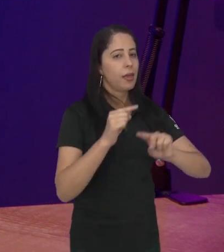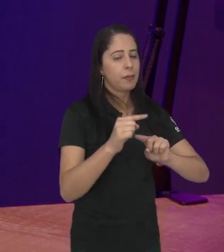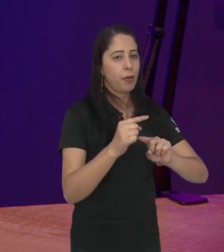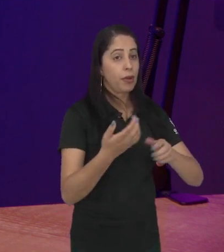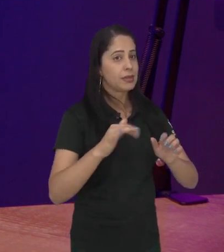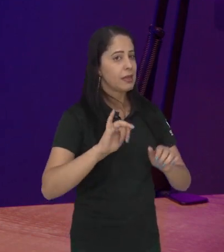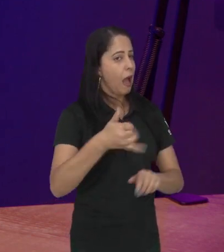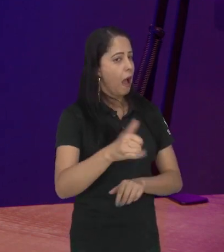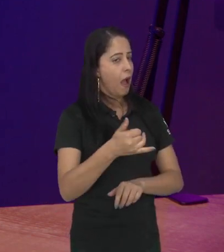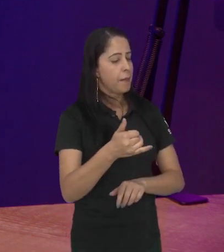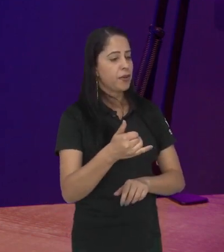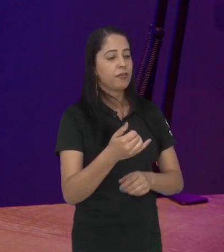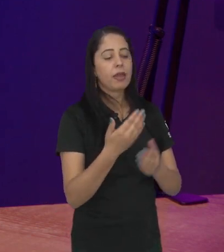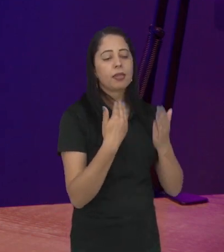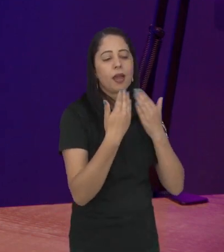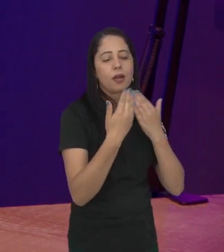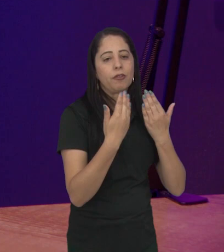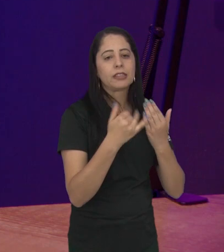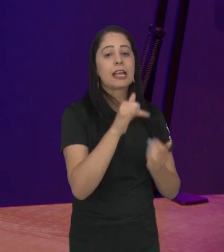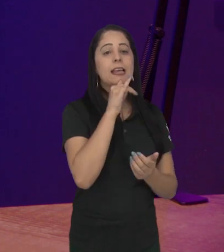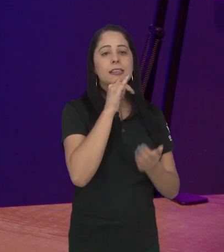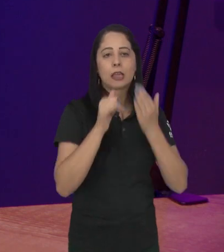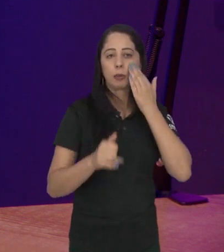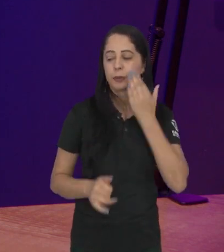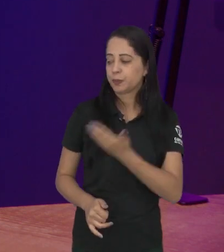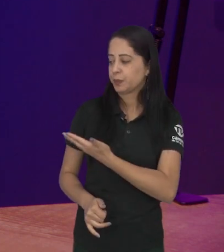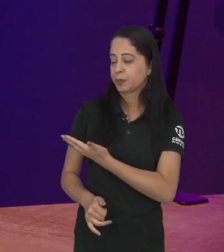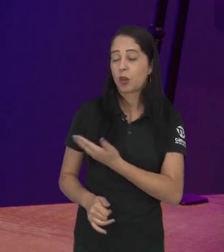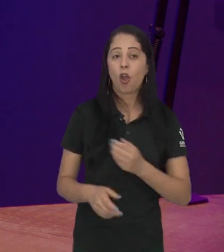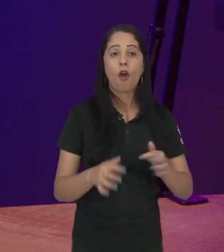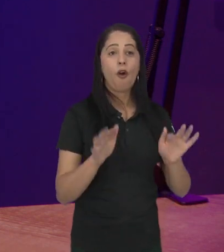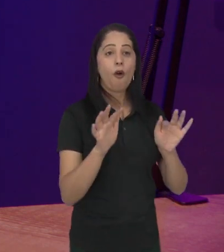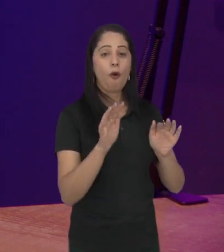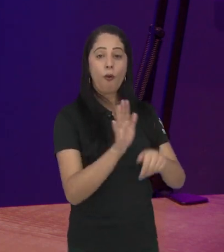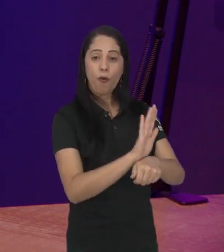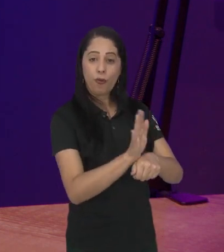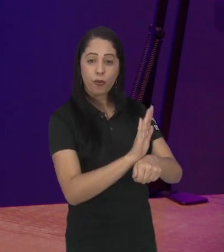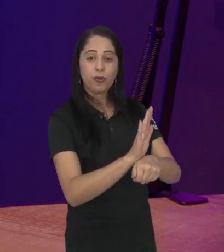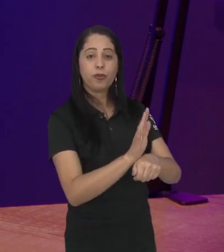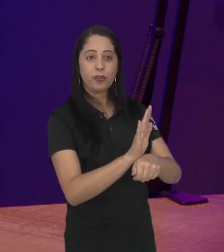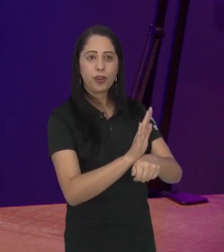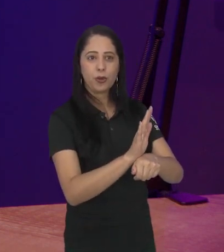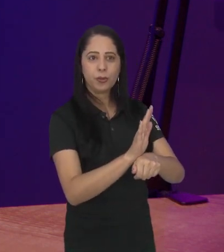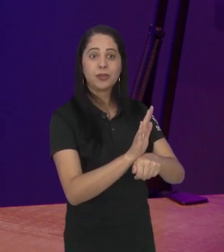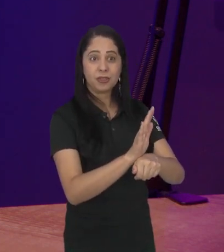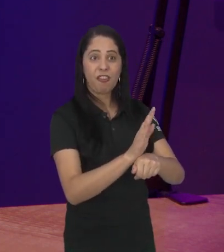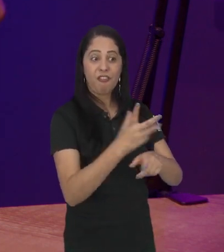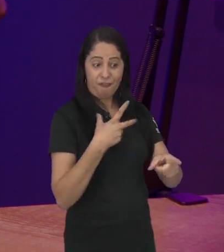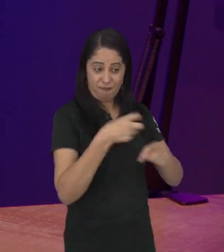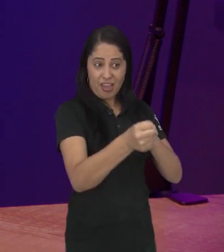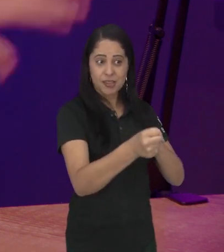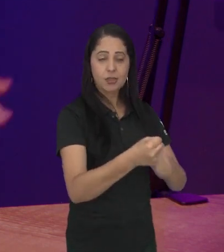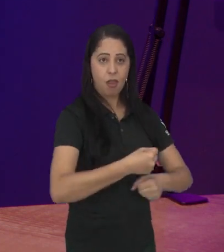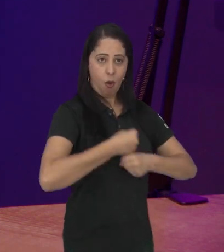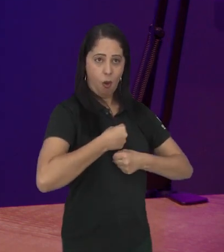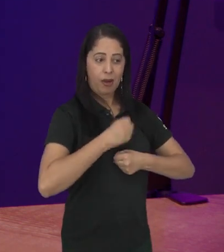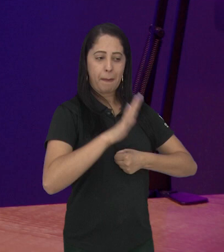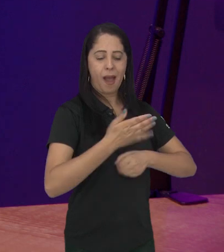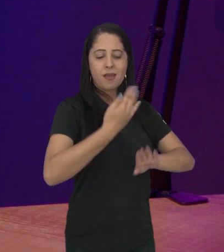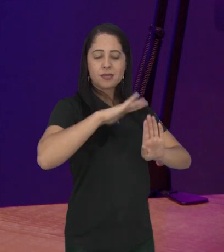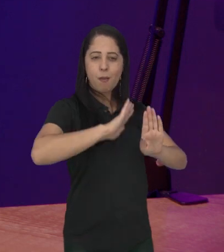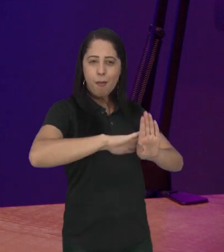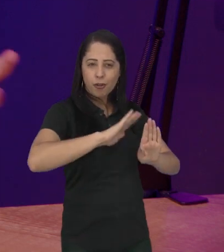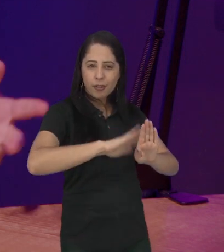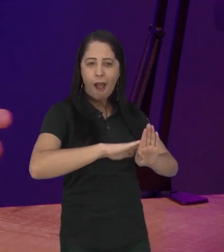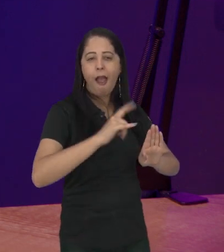o assunto em destaque. Então, por exemplo, o Lado Bom da Vida, ele fez todo um planejamento para